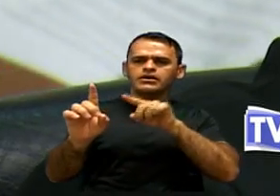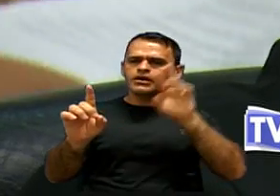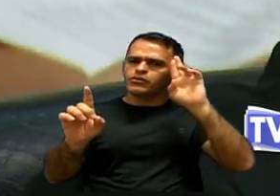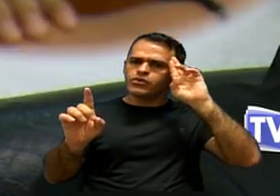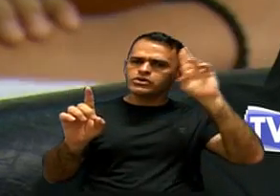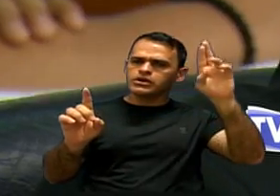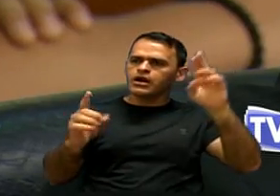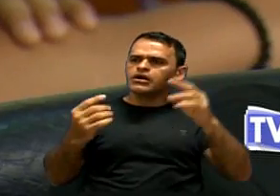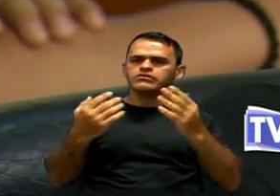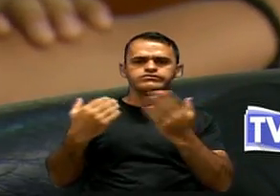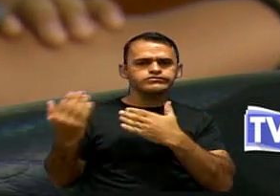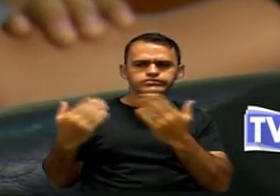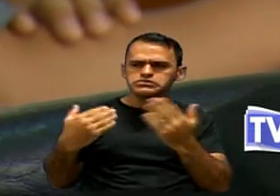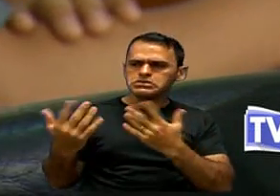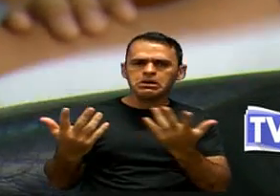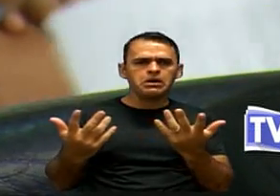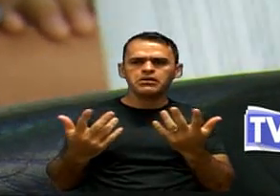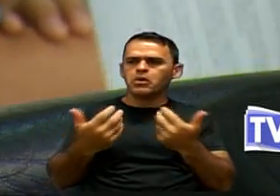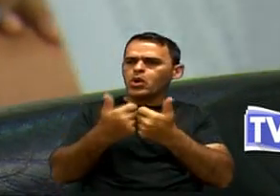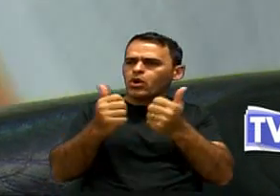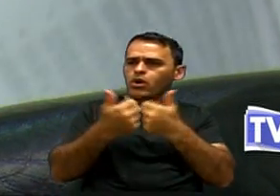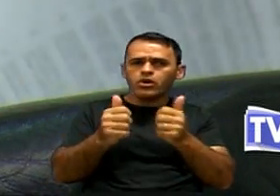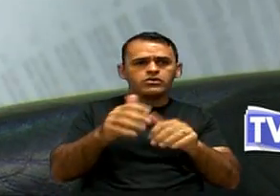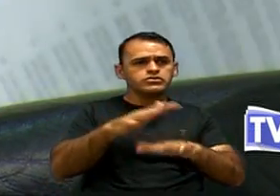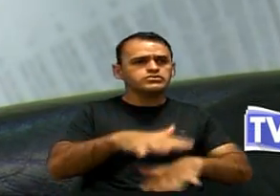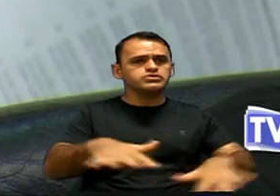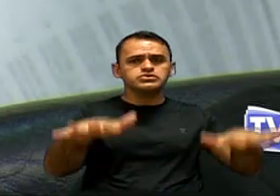Estão acabando com a linha? População precisa trabalhar,